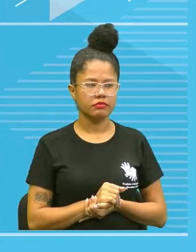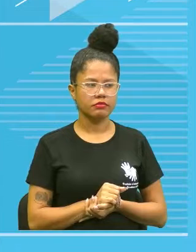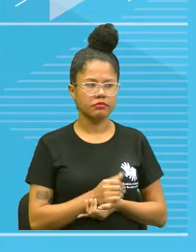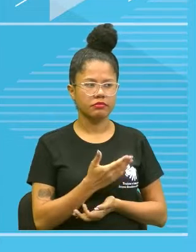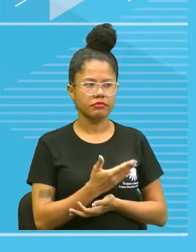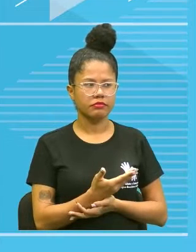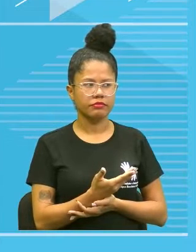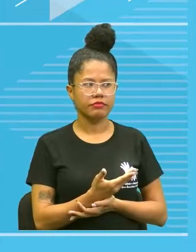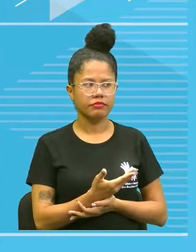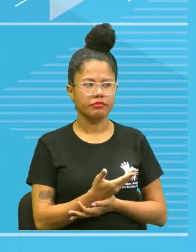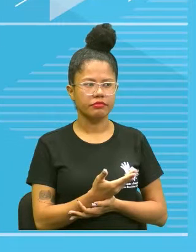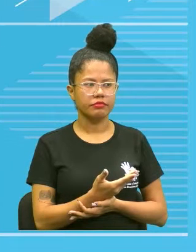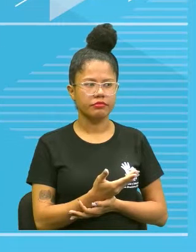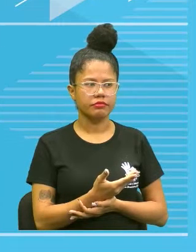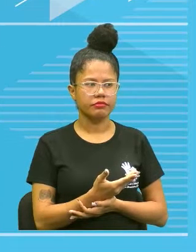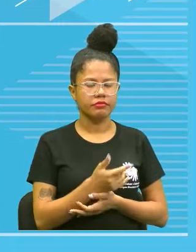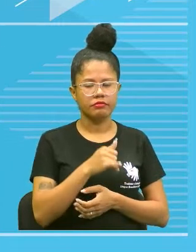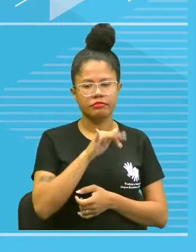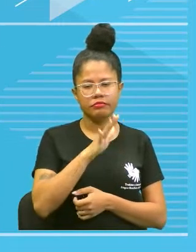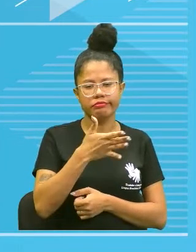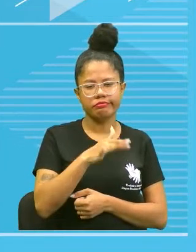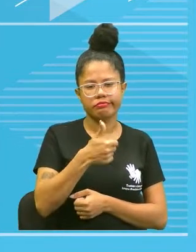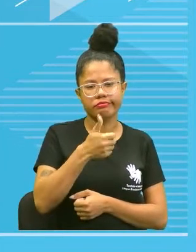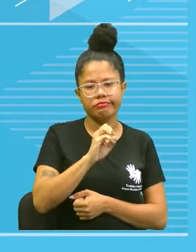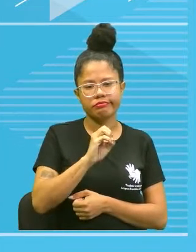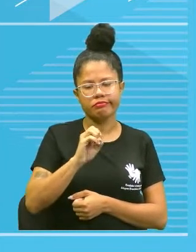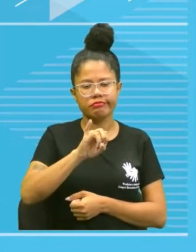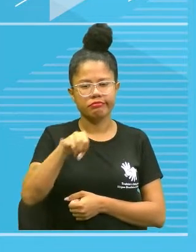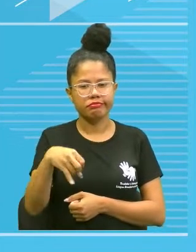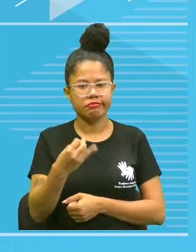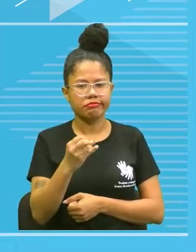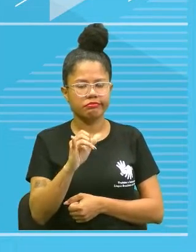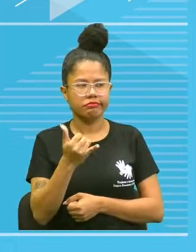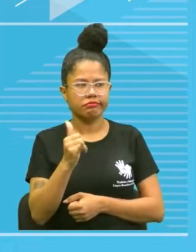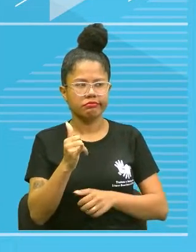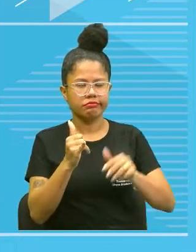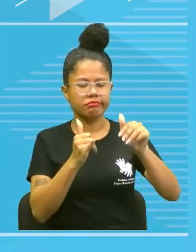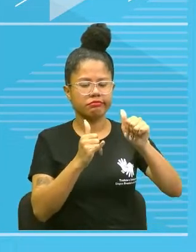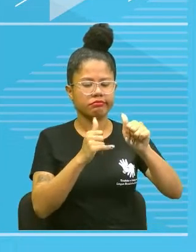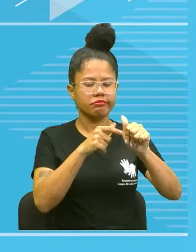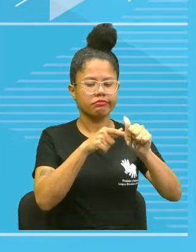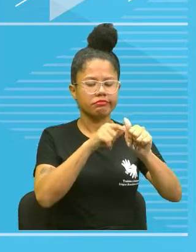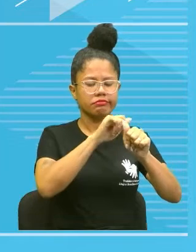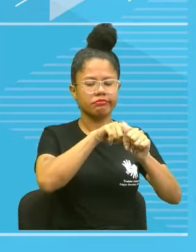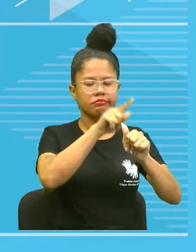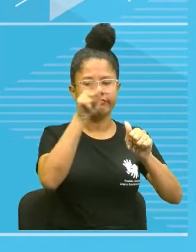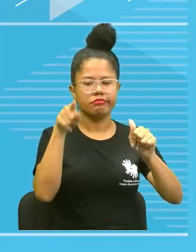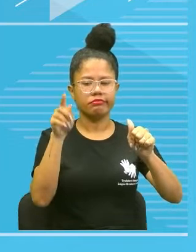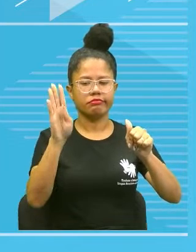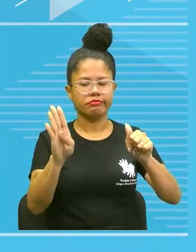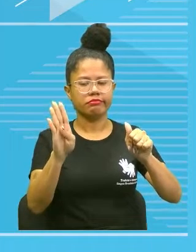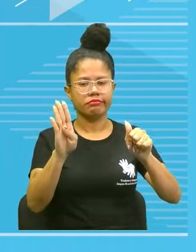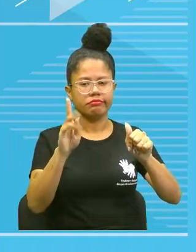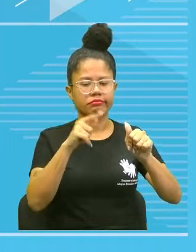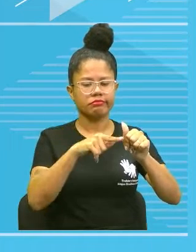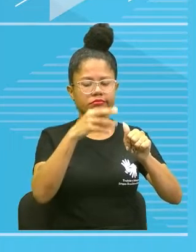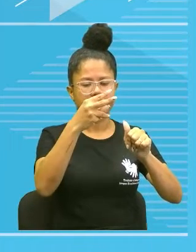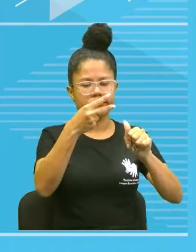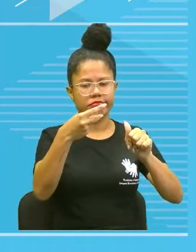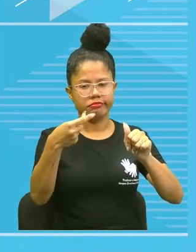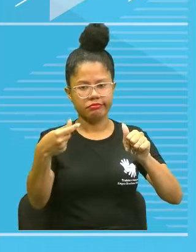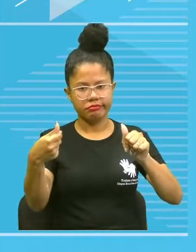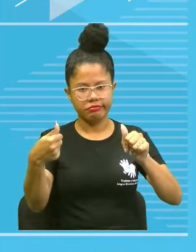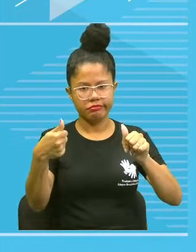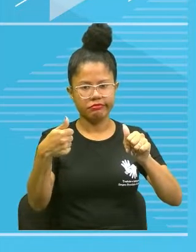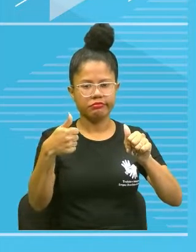sei lá, 100 joules de energia para ir de A para B. E eu estou perdendo 100 joules de energia para